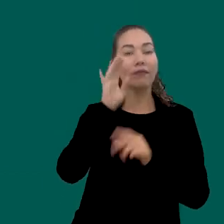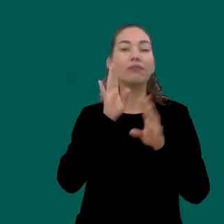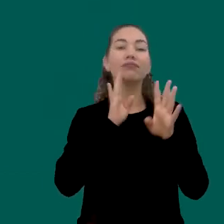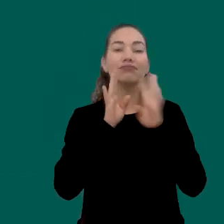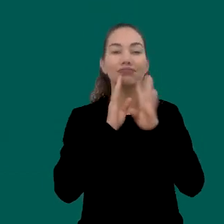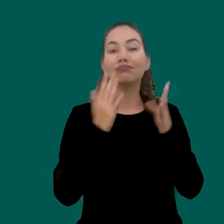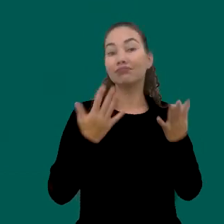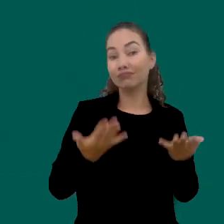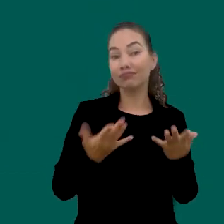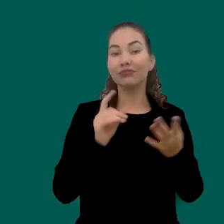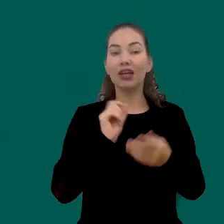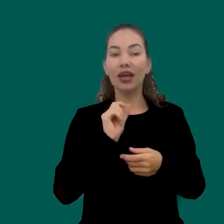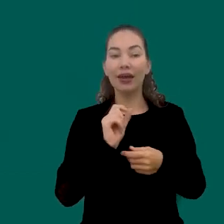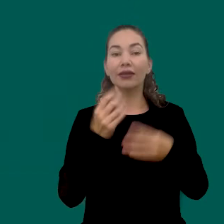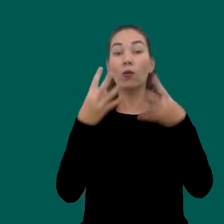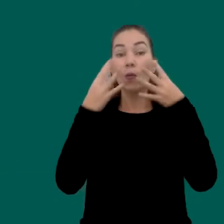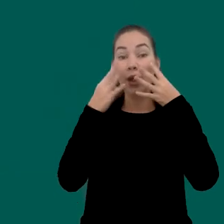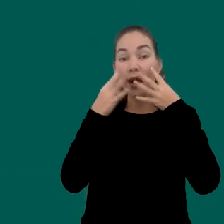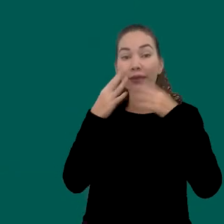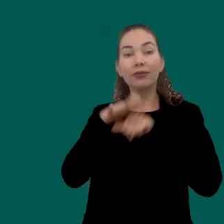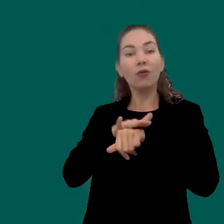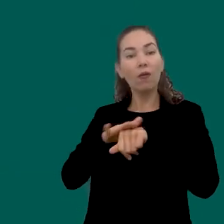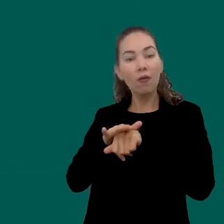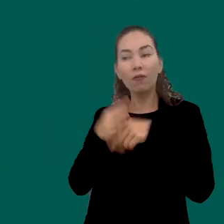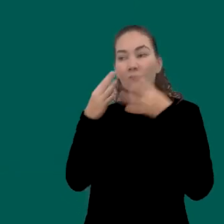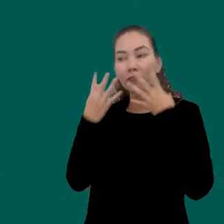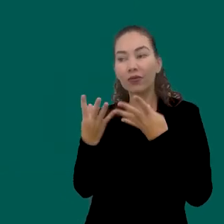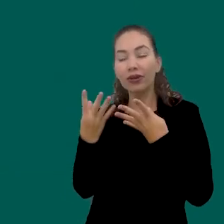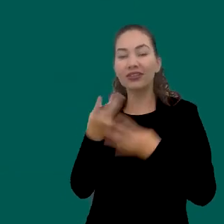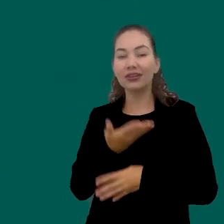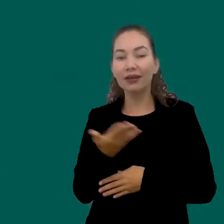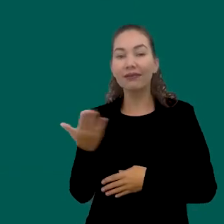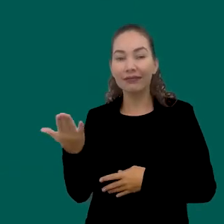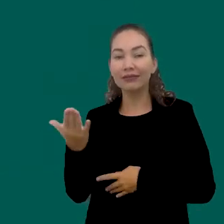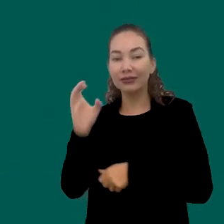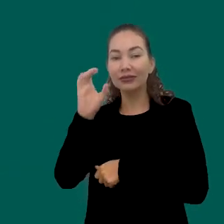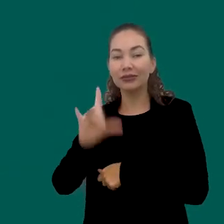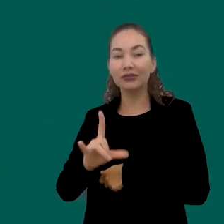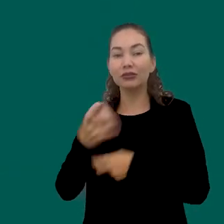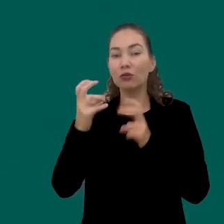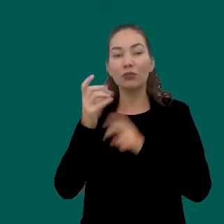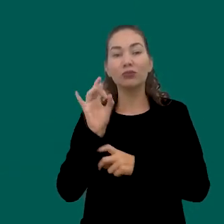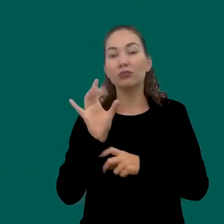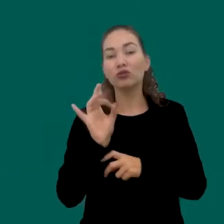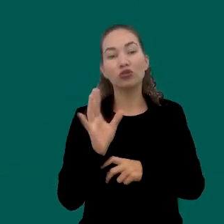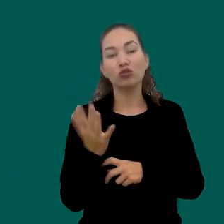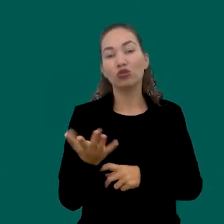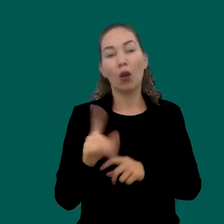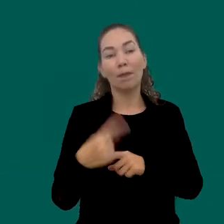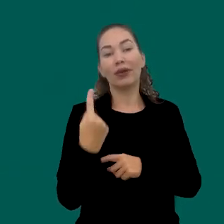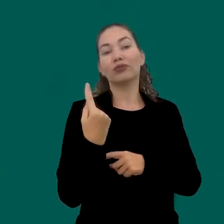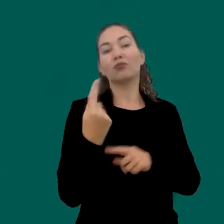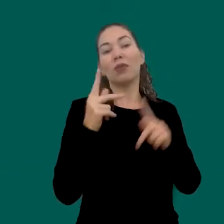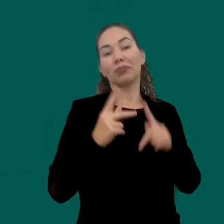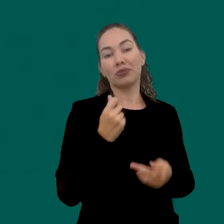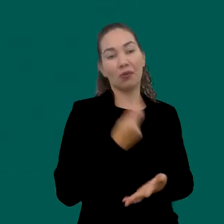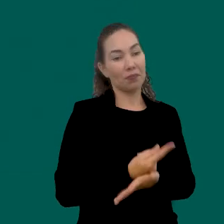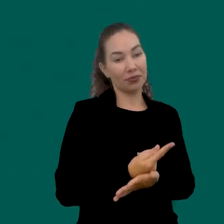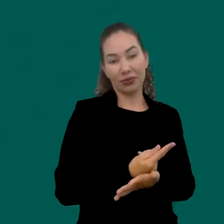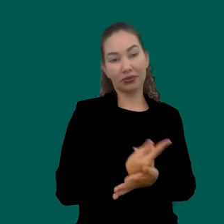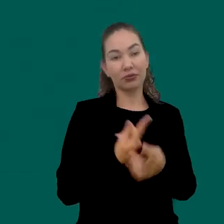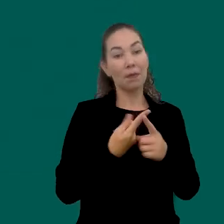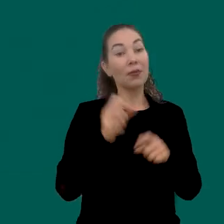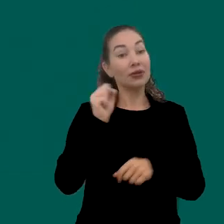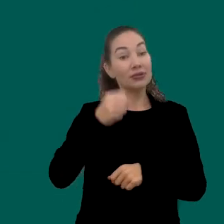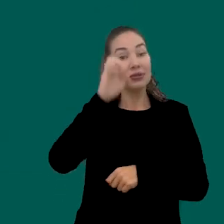Facebook. Então, tu dá essa atenção para eles e eles acabam se tornando, eles percebem que eles não são apenas mais um comprando. E sim, eles